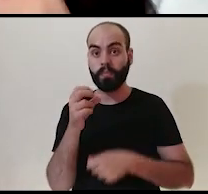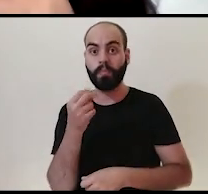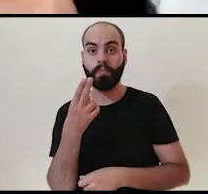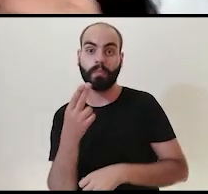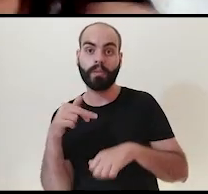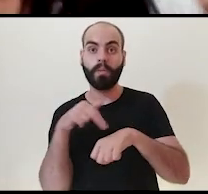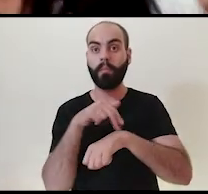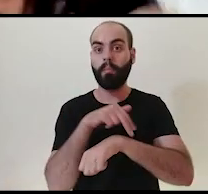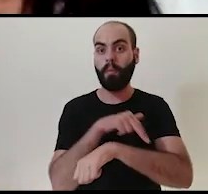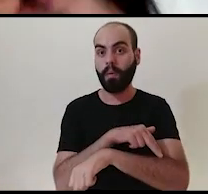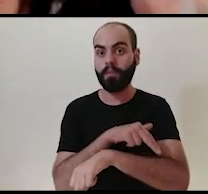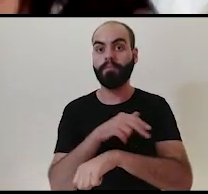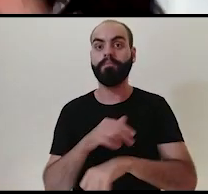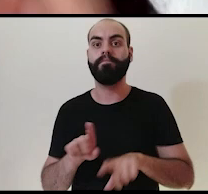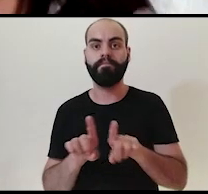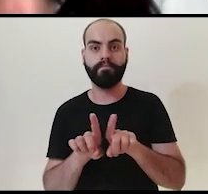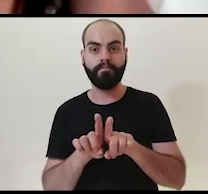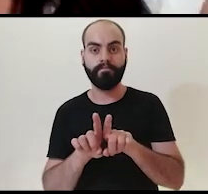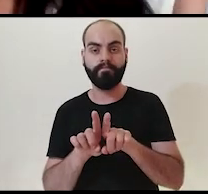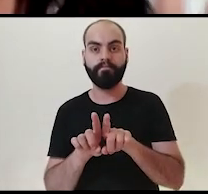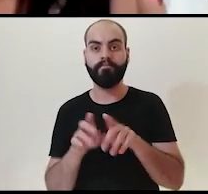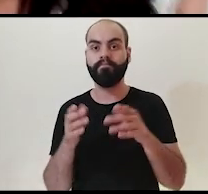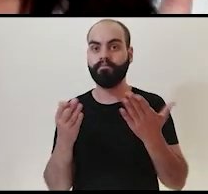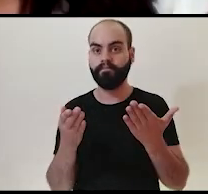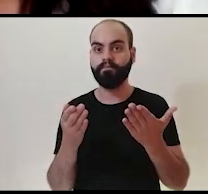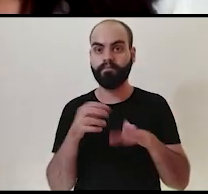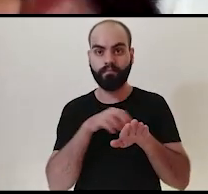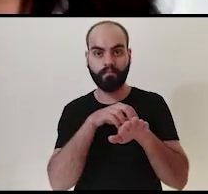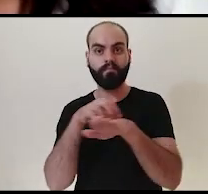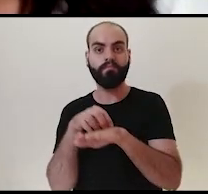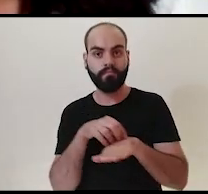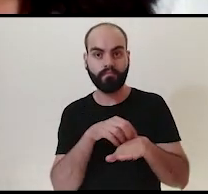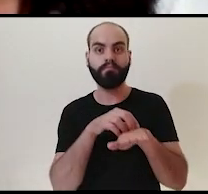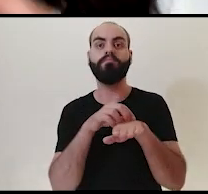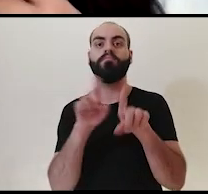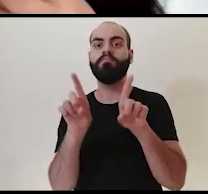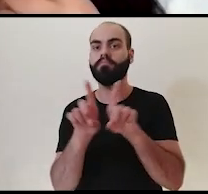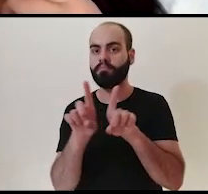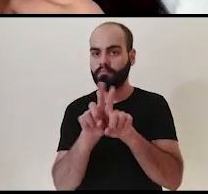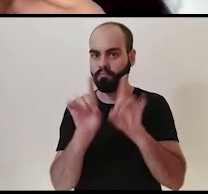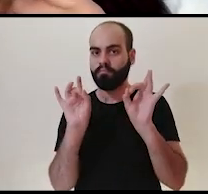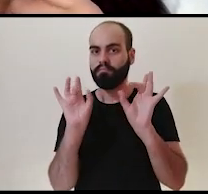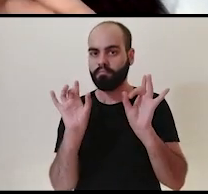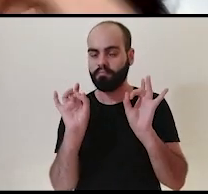moda. Então, isso vale para o pessoal do turismo também, principalmente.